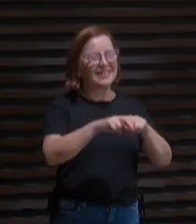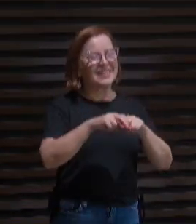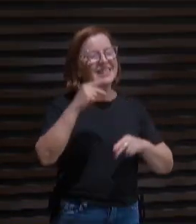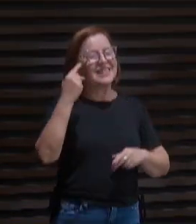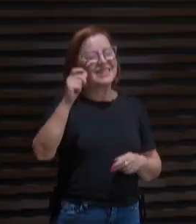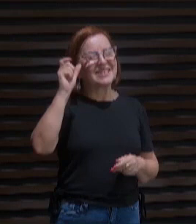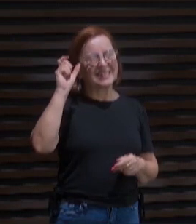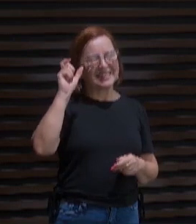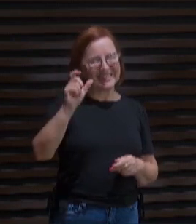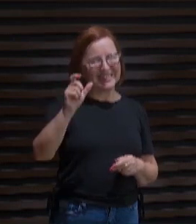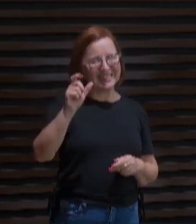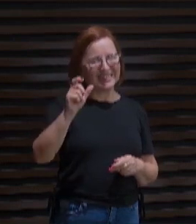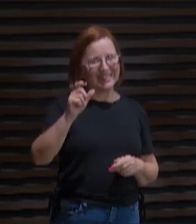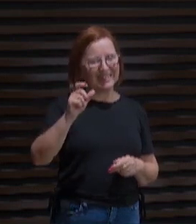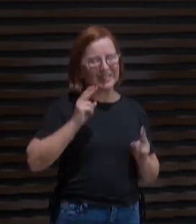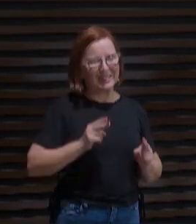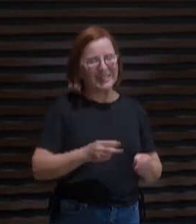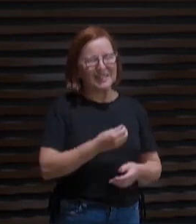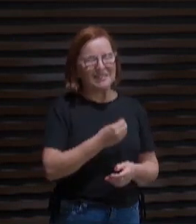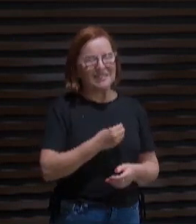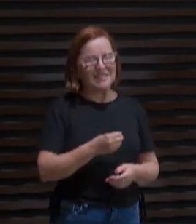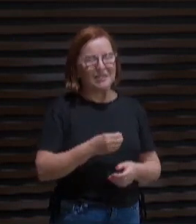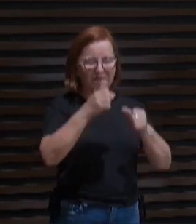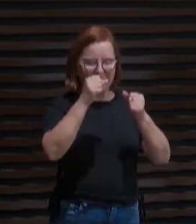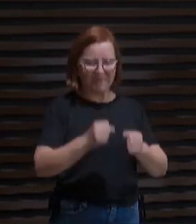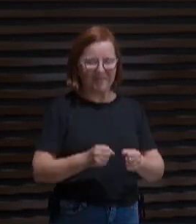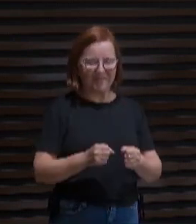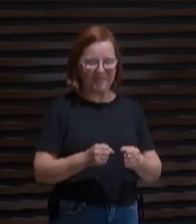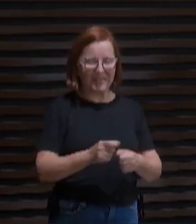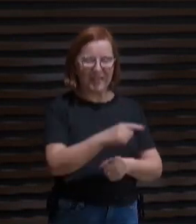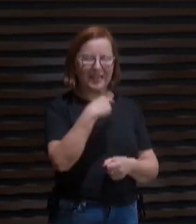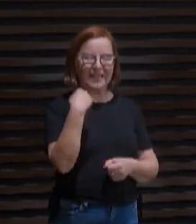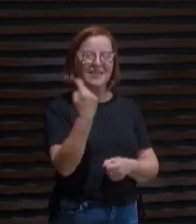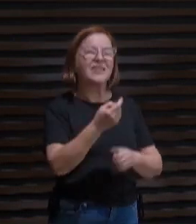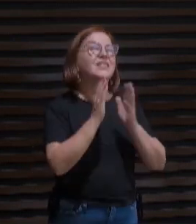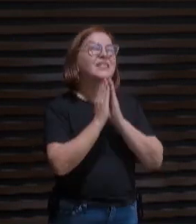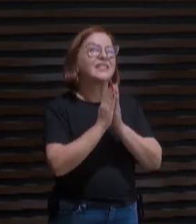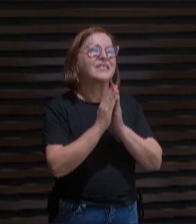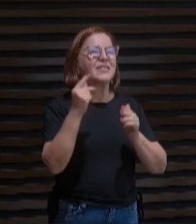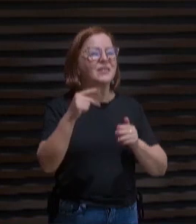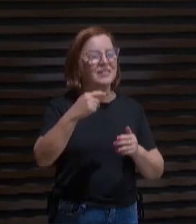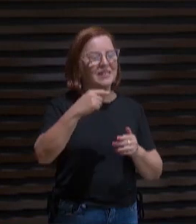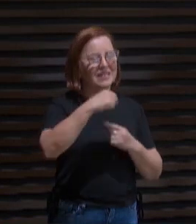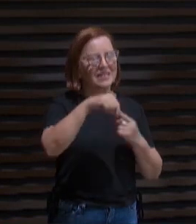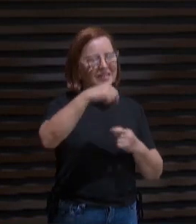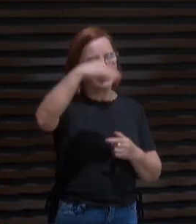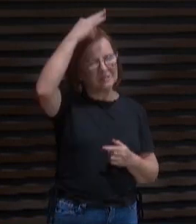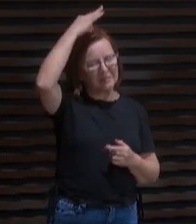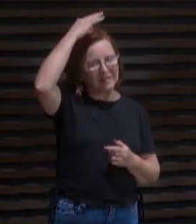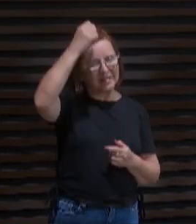palavra, que continua viva e eficaz. E a nossa oração, Pai, é que o teu Santo Espírito venha trazer a